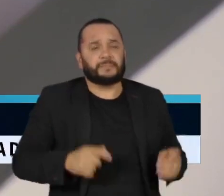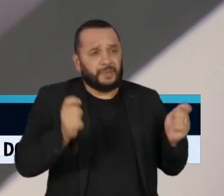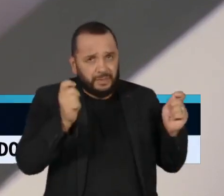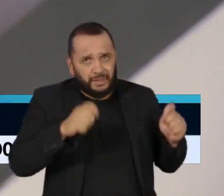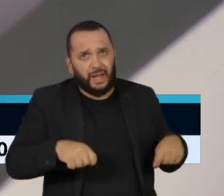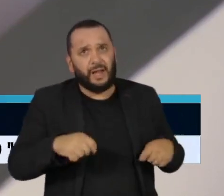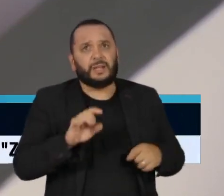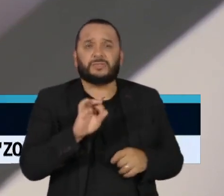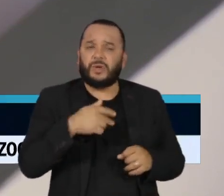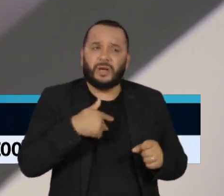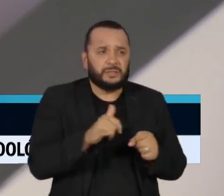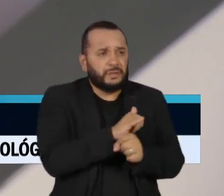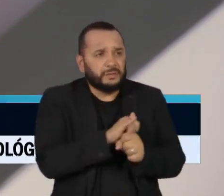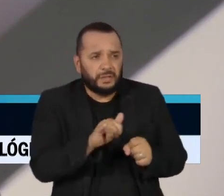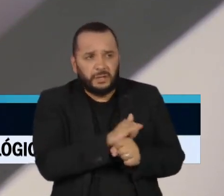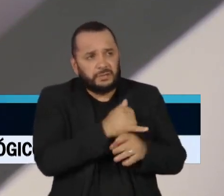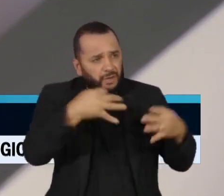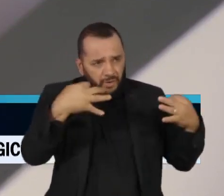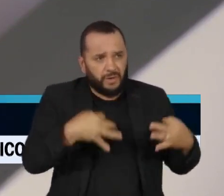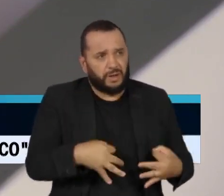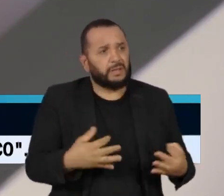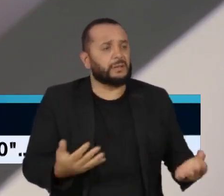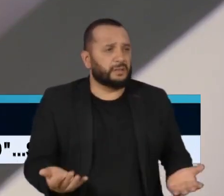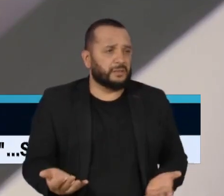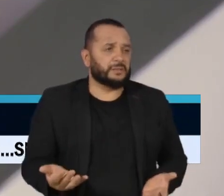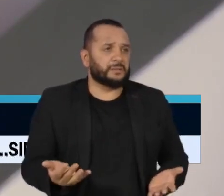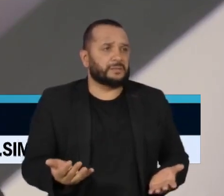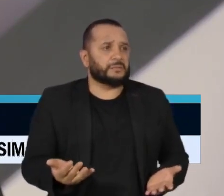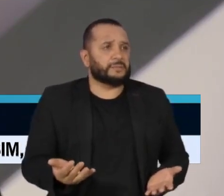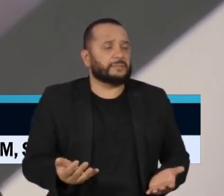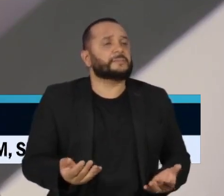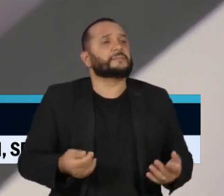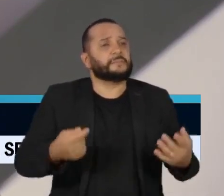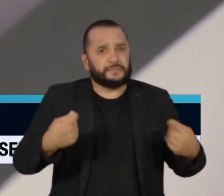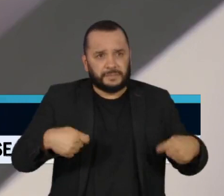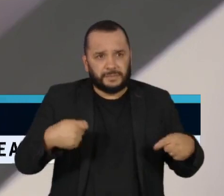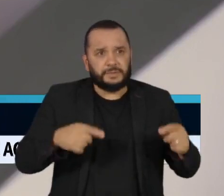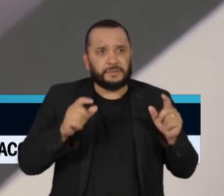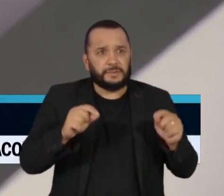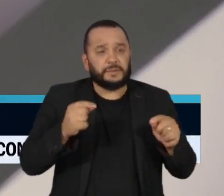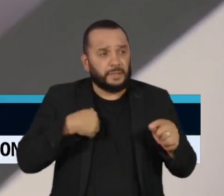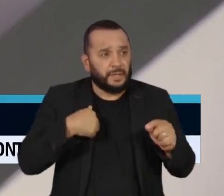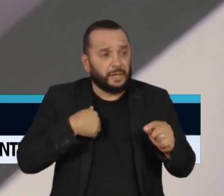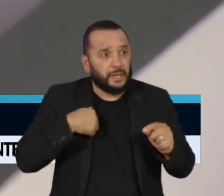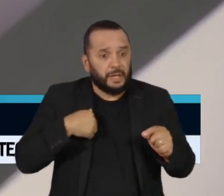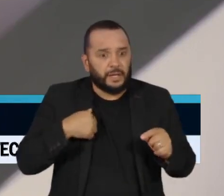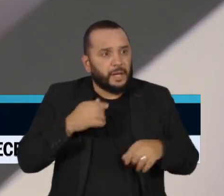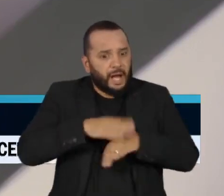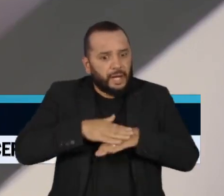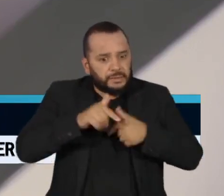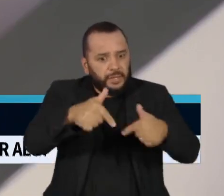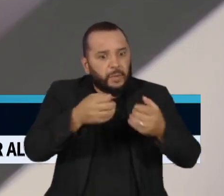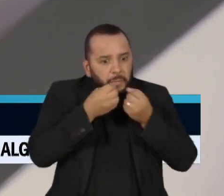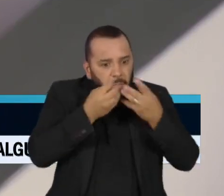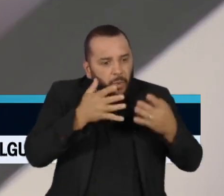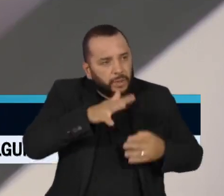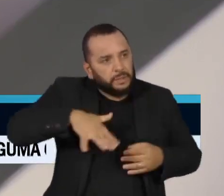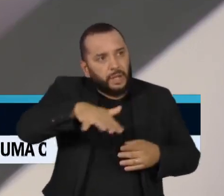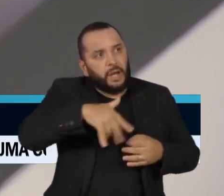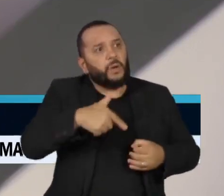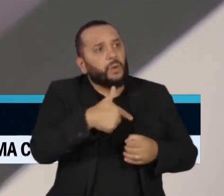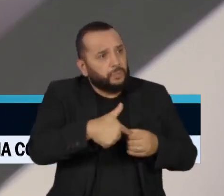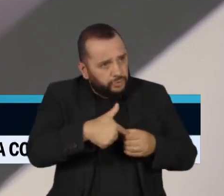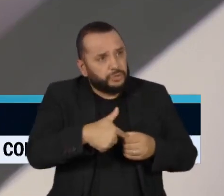correta a polícia que respeite o que o que se faz de bom na área de combustível no país essa